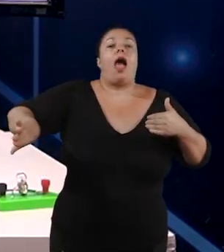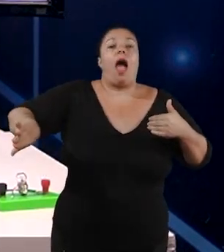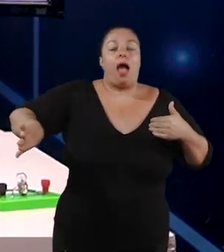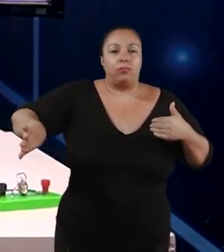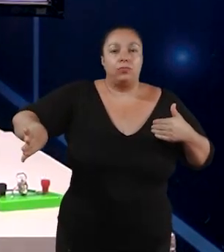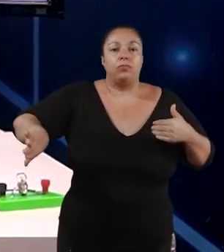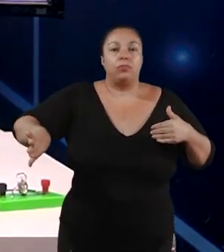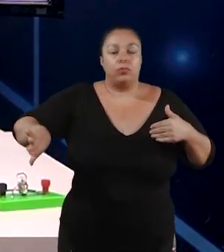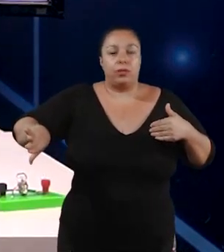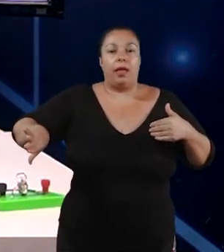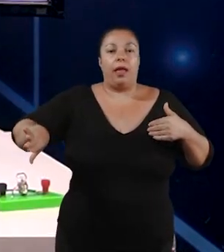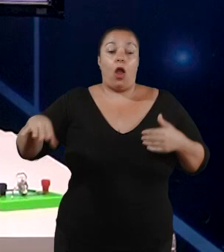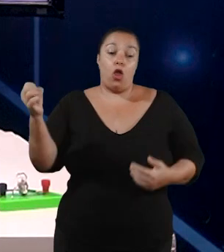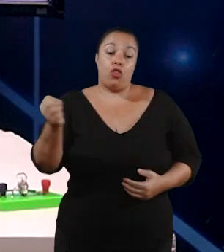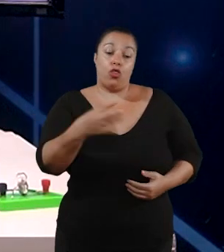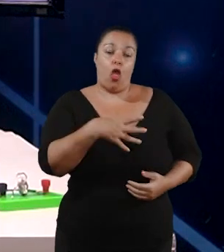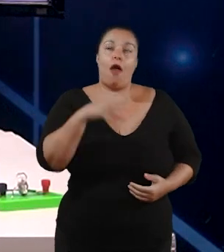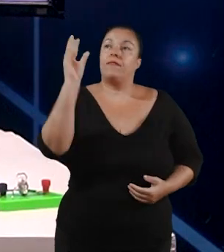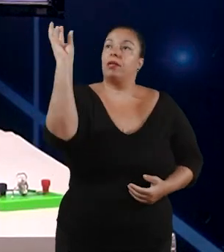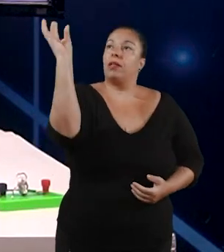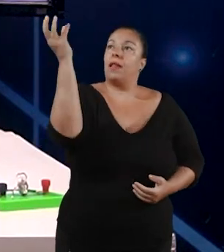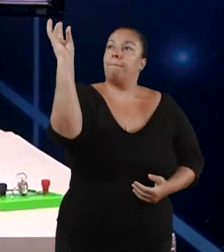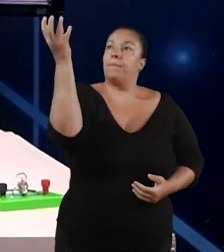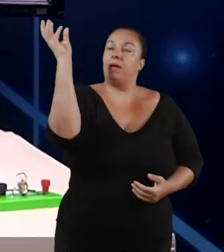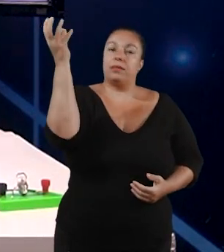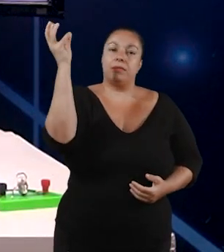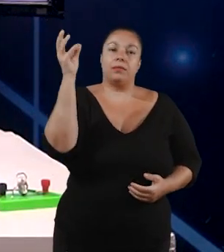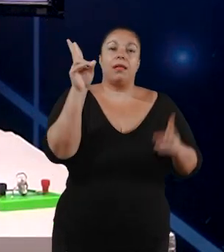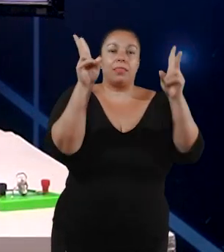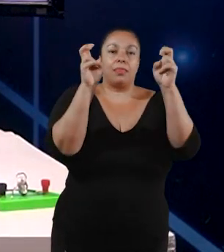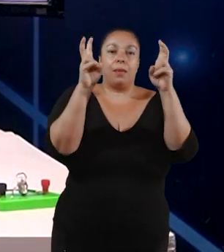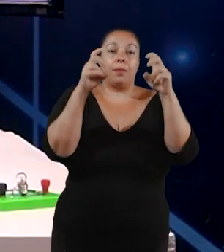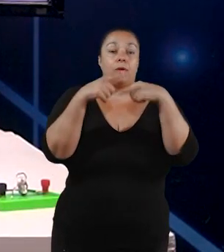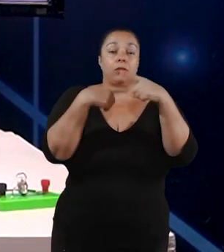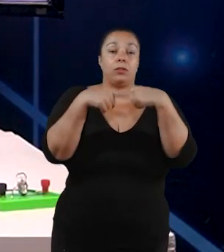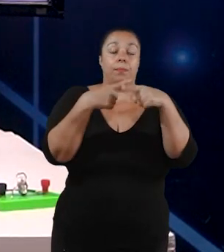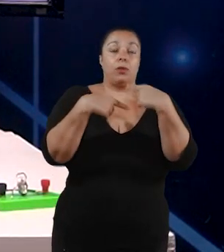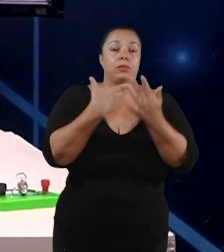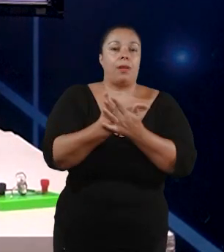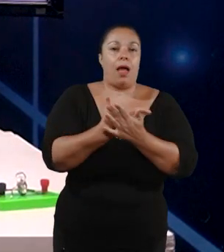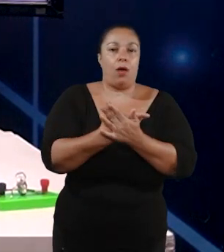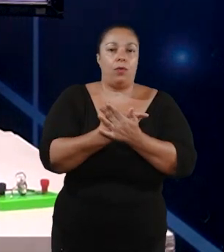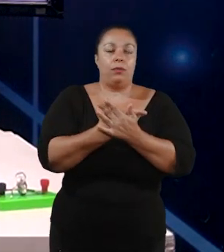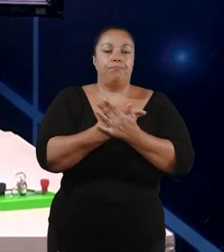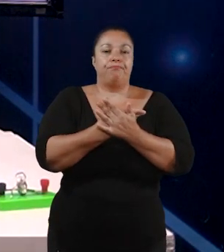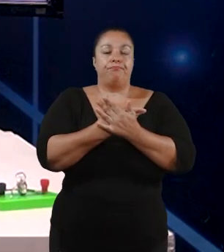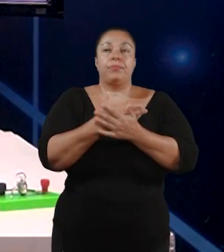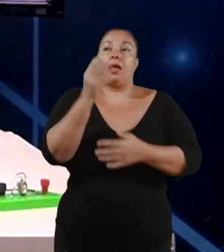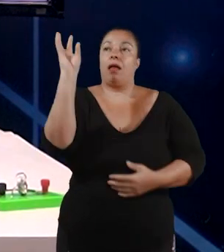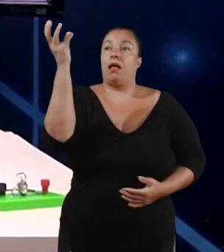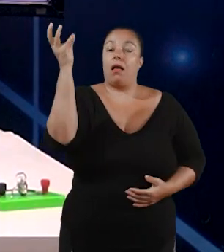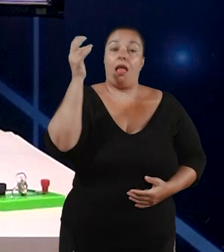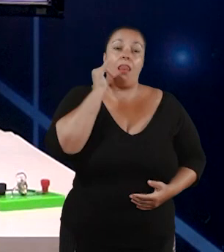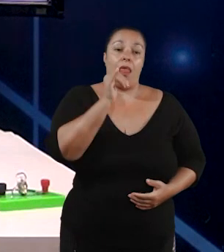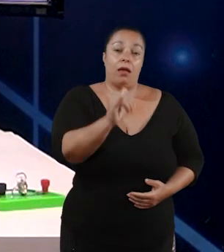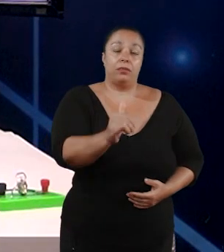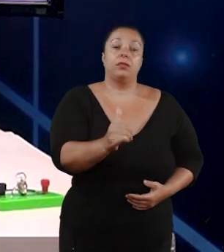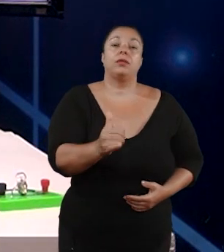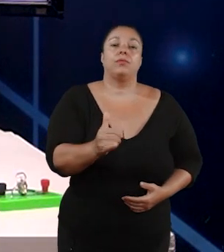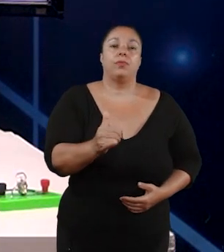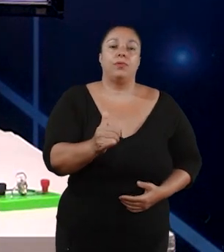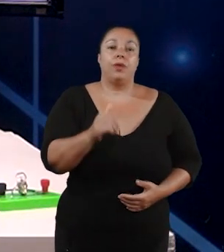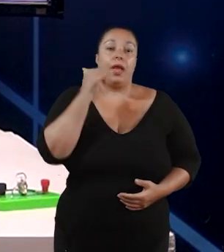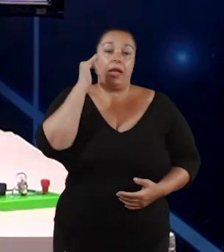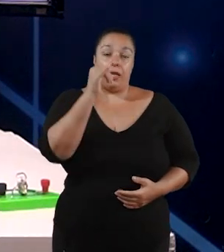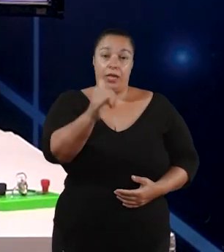e entraram novas lâmpadas. Também é assunto para a nossa próxima aula. A lâmpada incandescente é um dispositivo elétrico que transforma energia elétrica